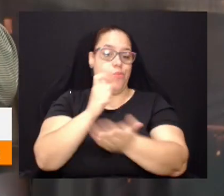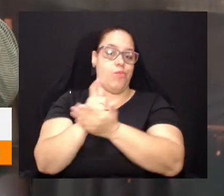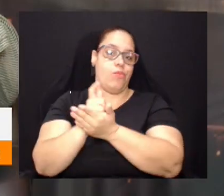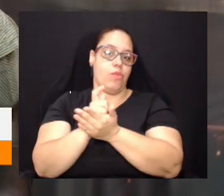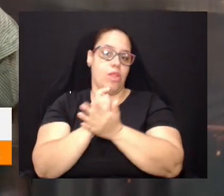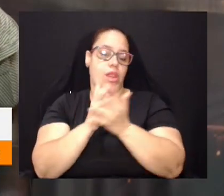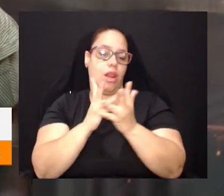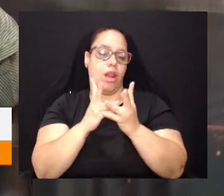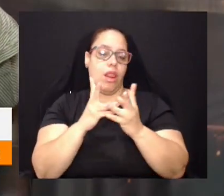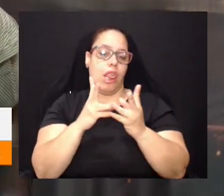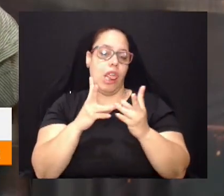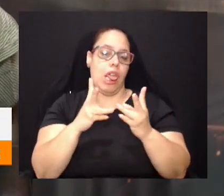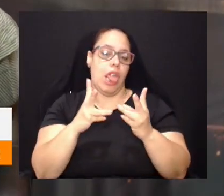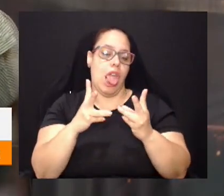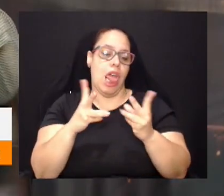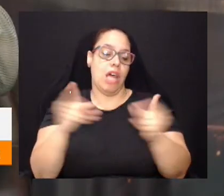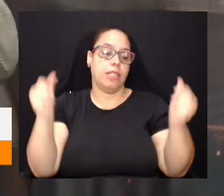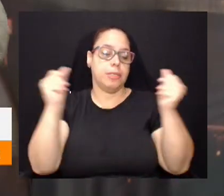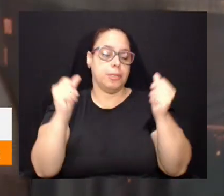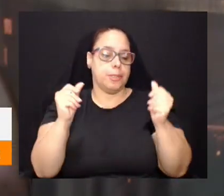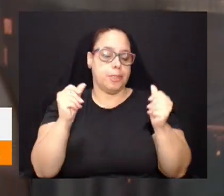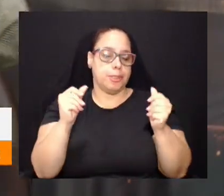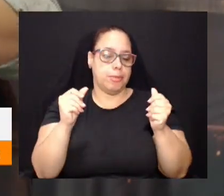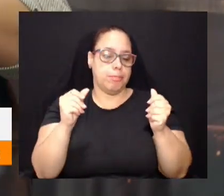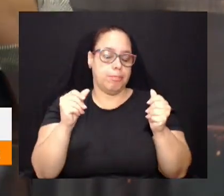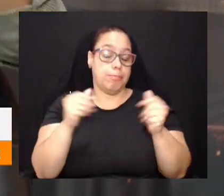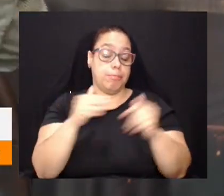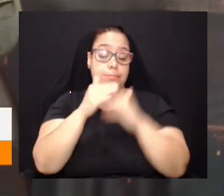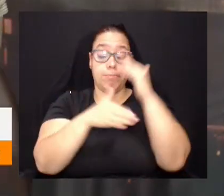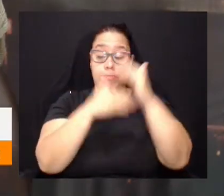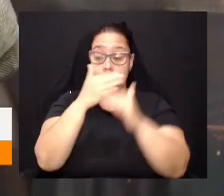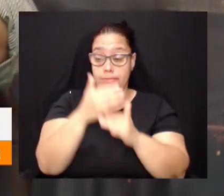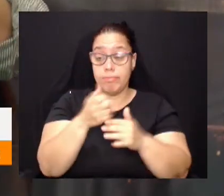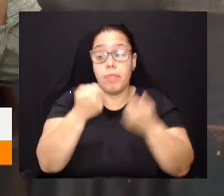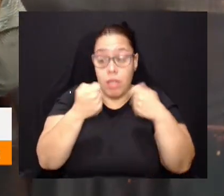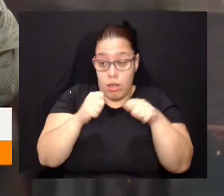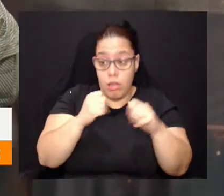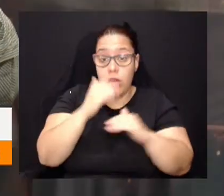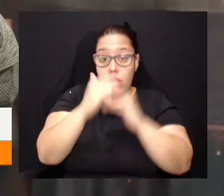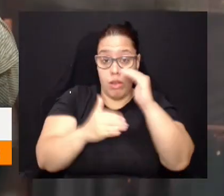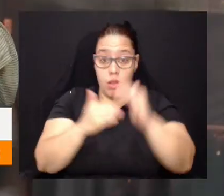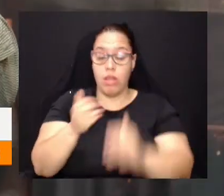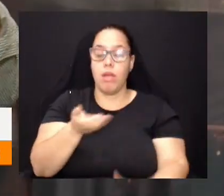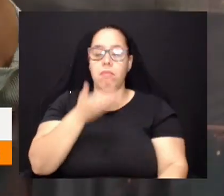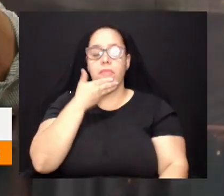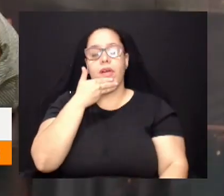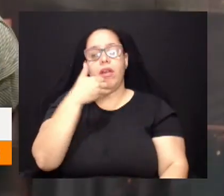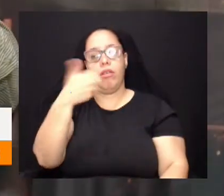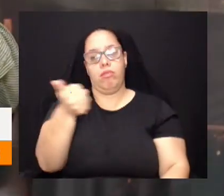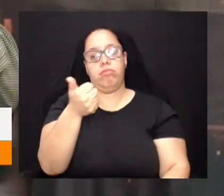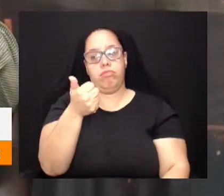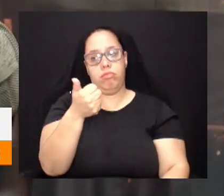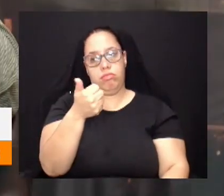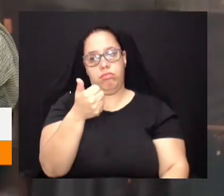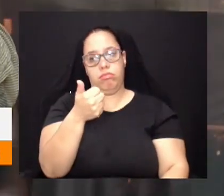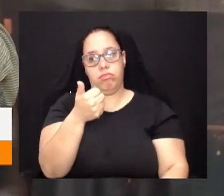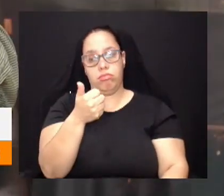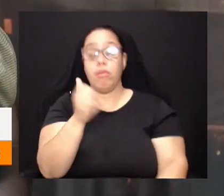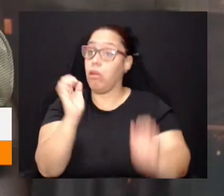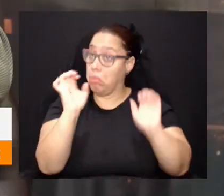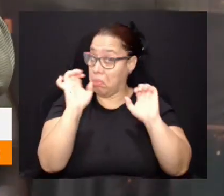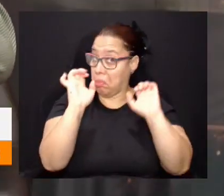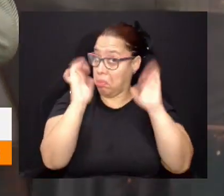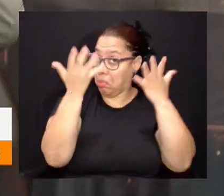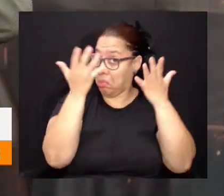Como o Bauman diz, que as coisas passam e devem passar porque é mais lucrativo você ter eventos